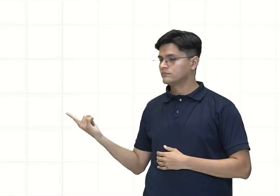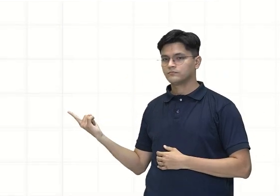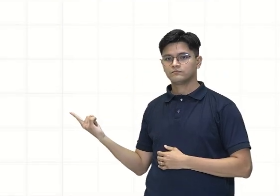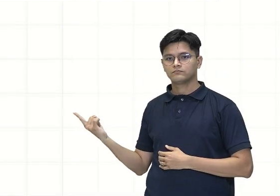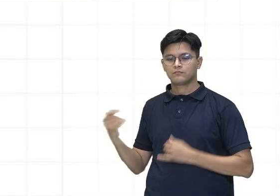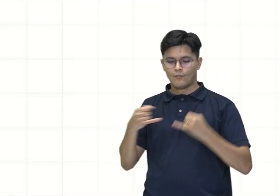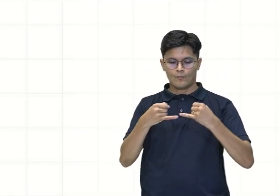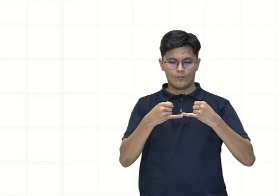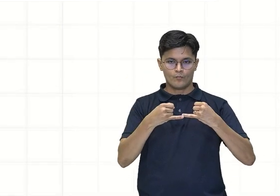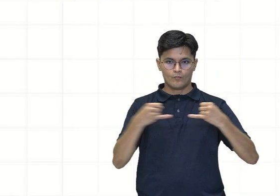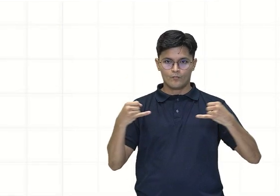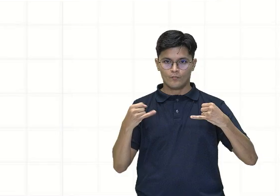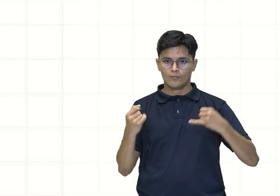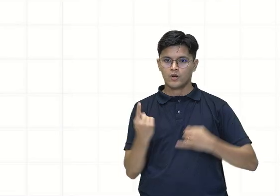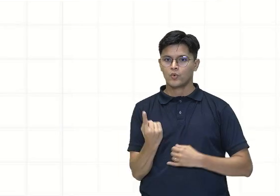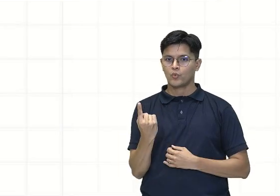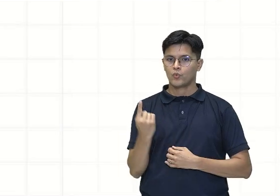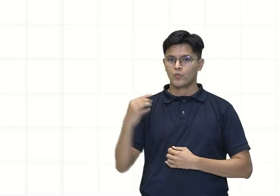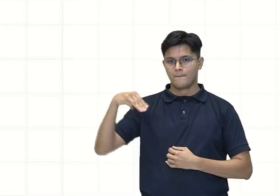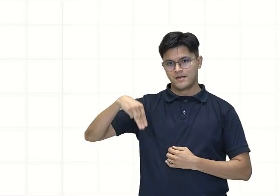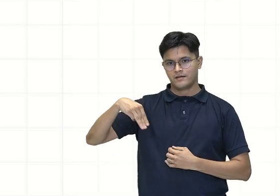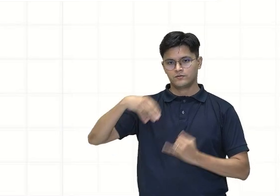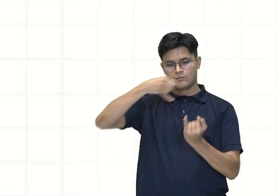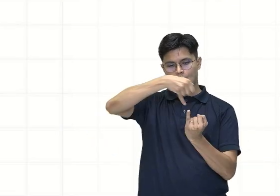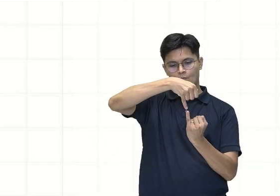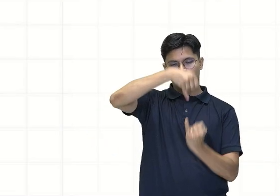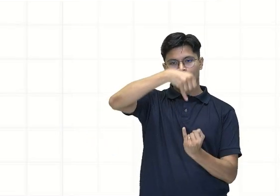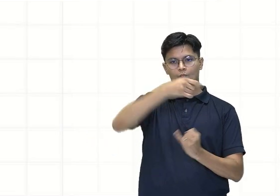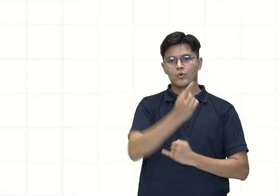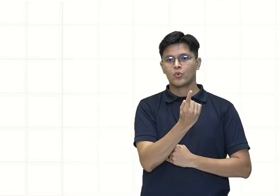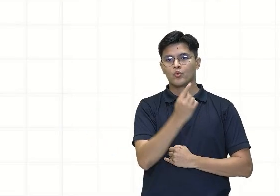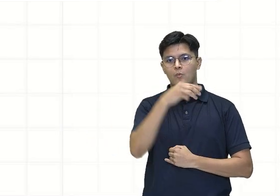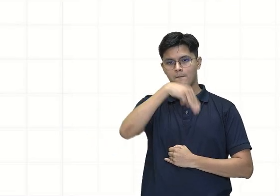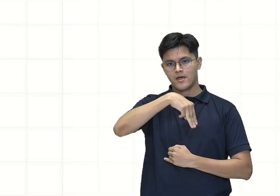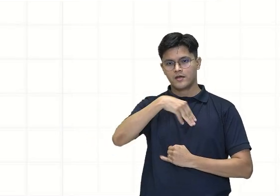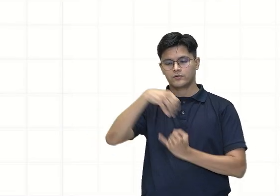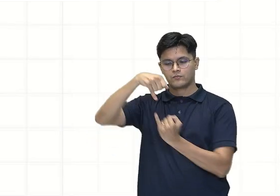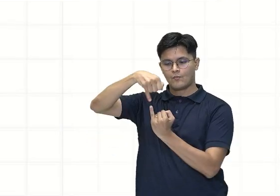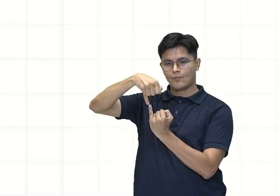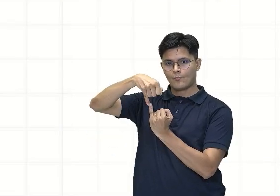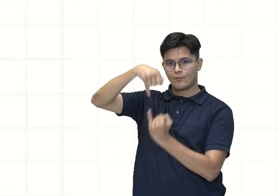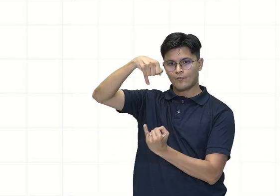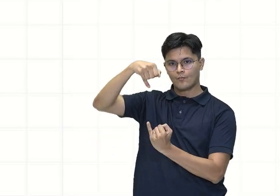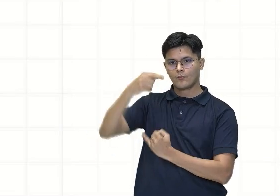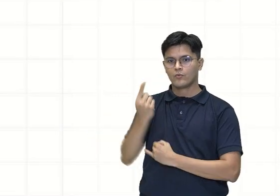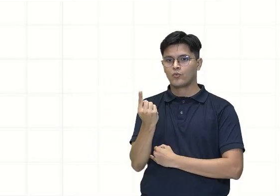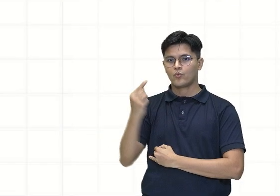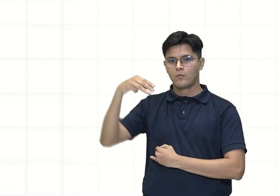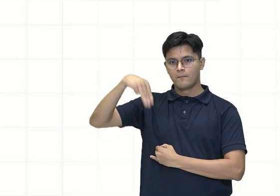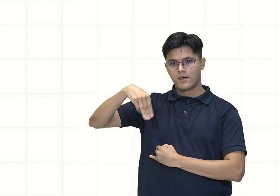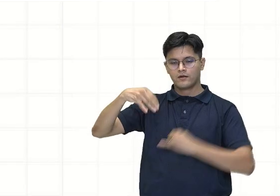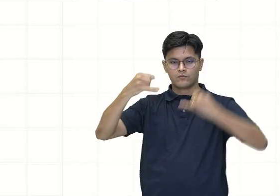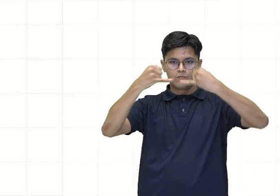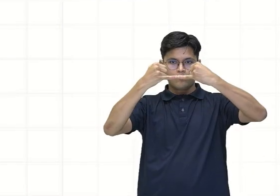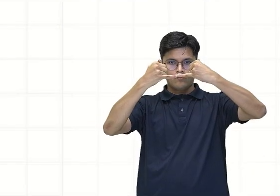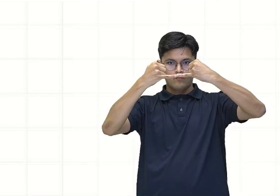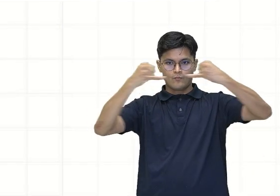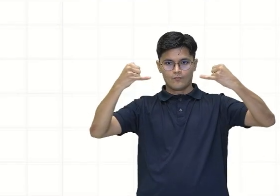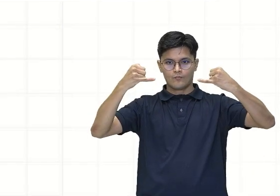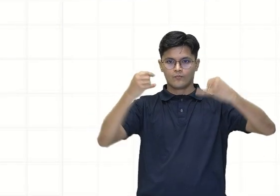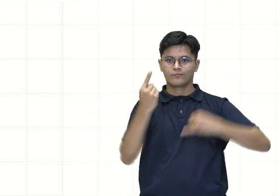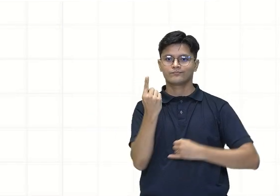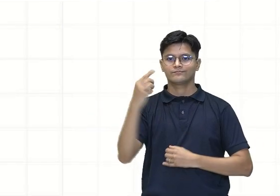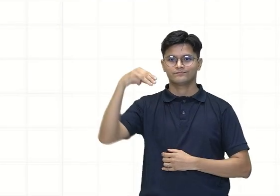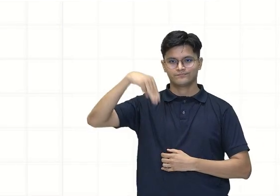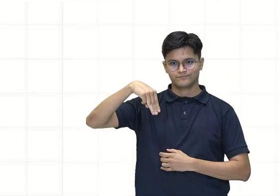mede 1 metro. Então, aqui nós podemos, ó, primeiro aqui, 1, mais